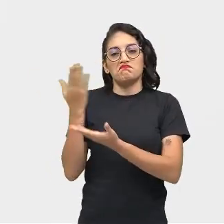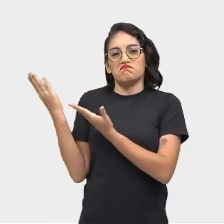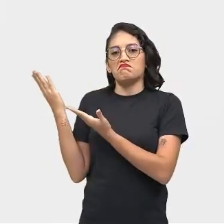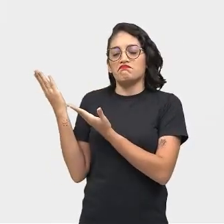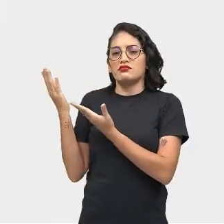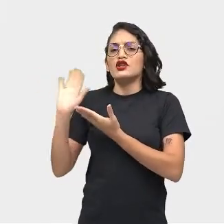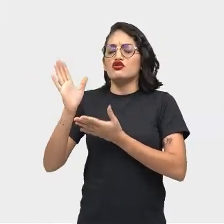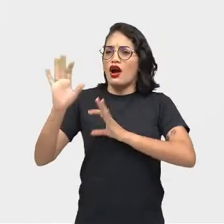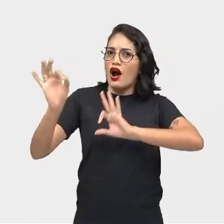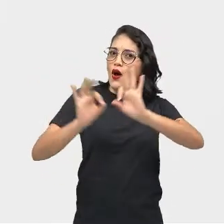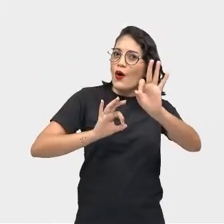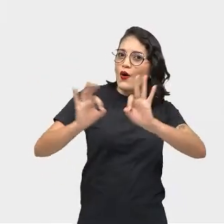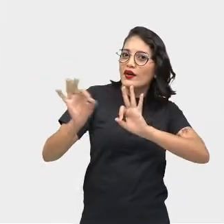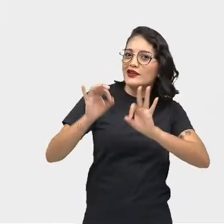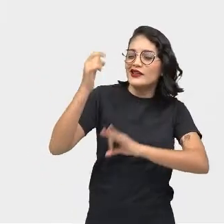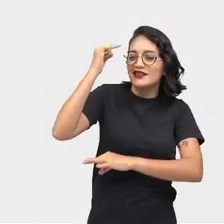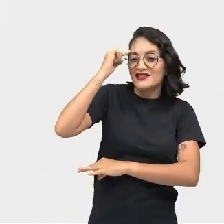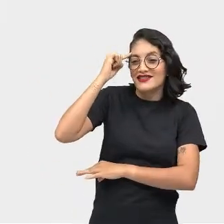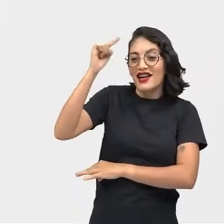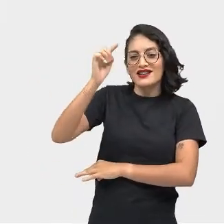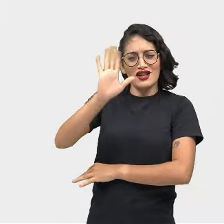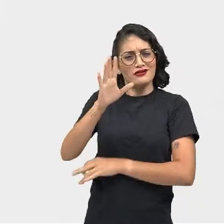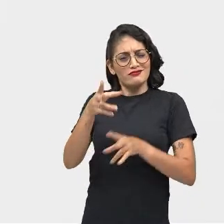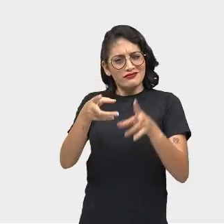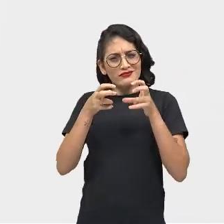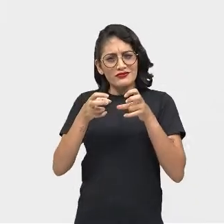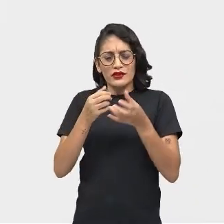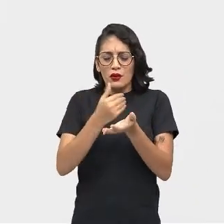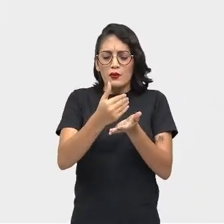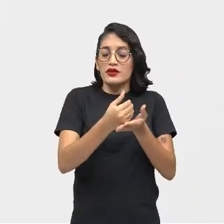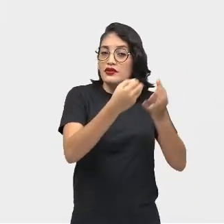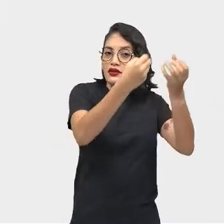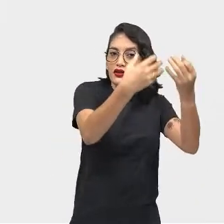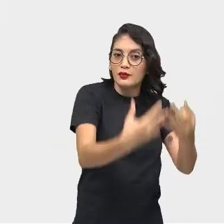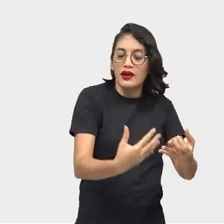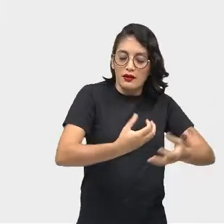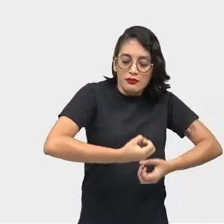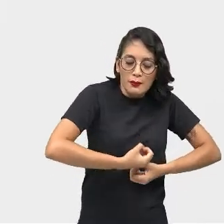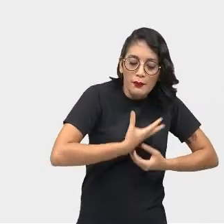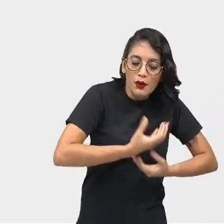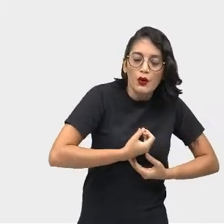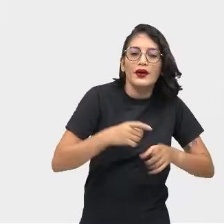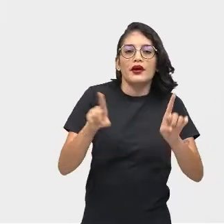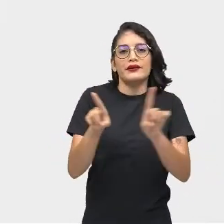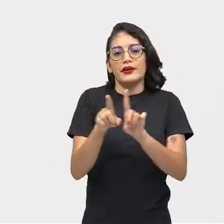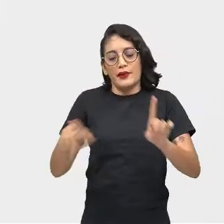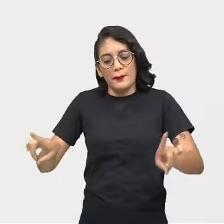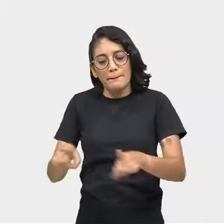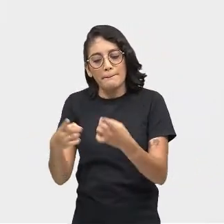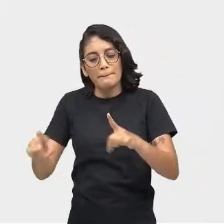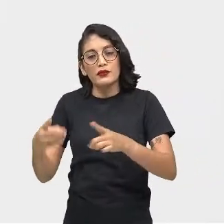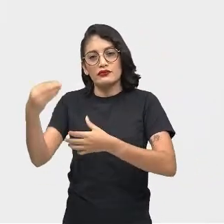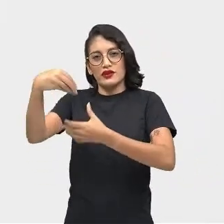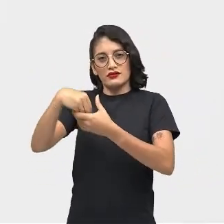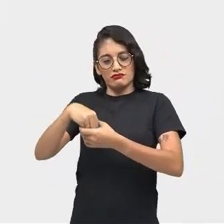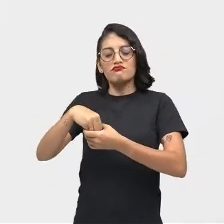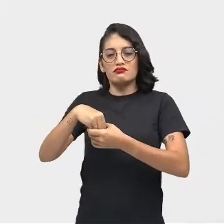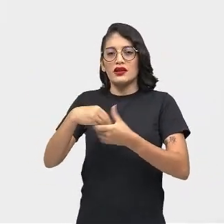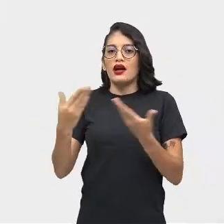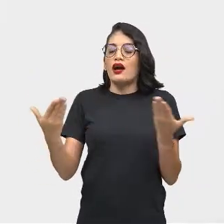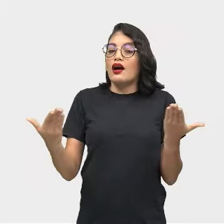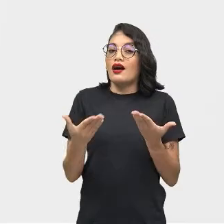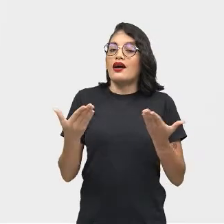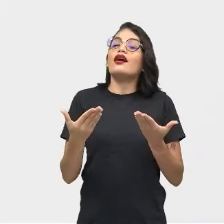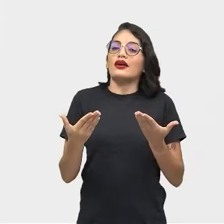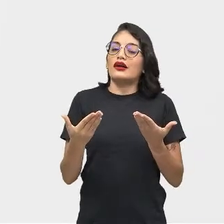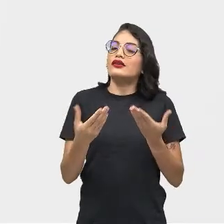estamos organizando bem as ideias, já percebeu? Começamos falando sobre o poema, a musicalidade presente nele, e